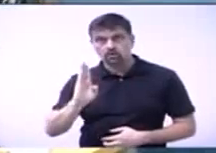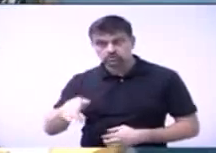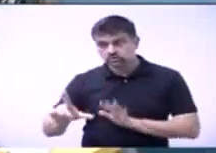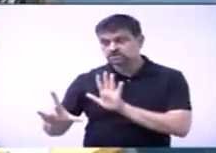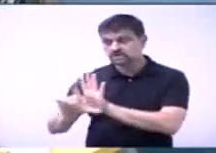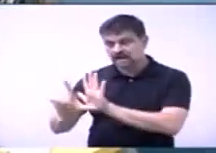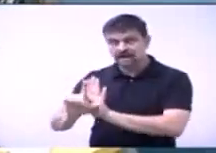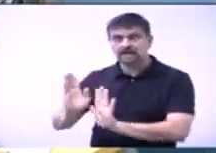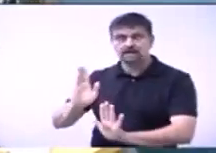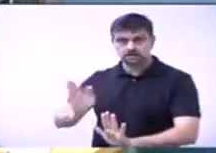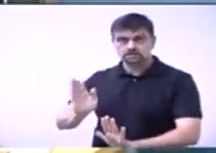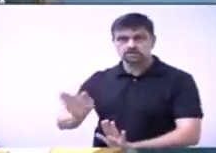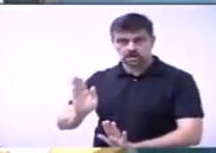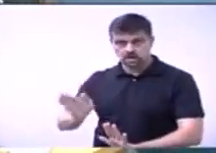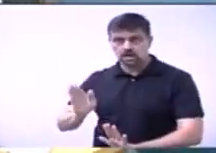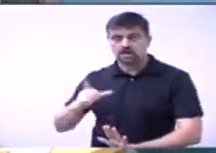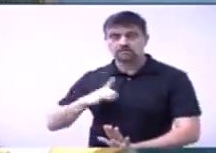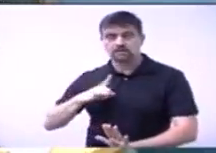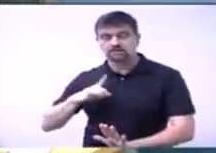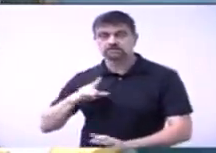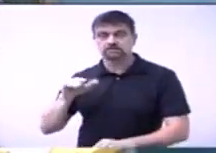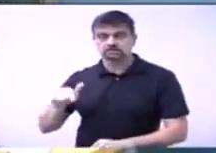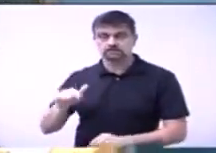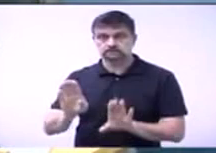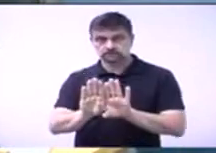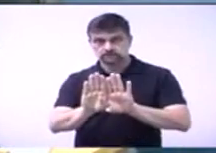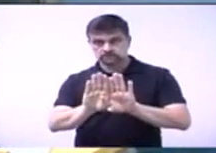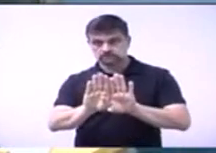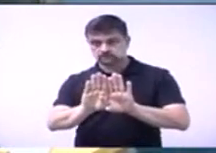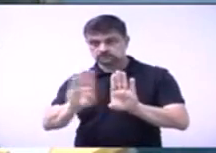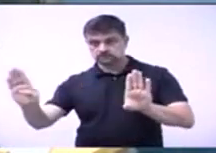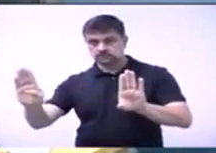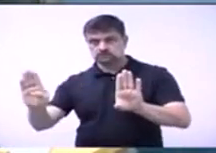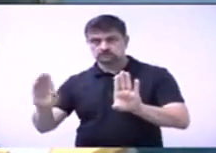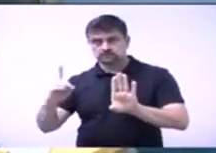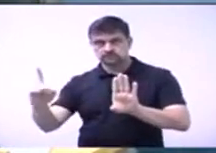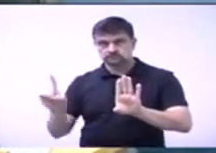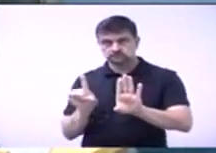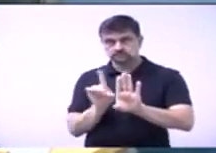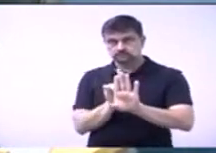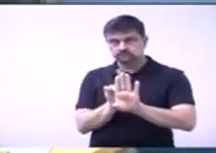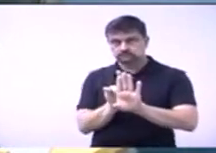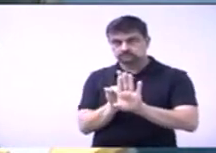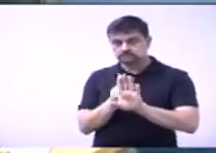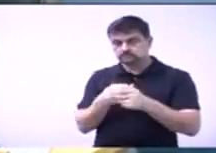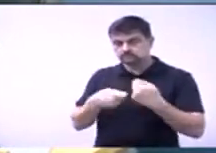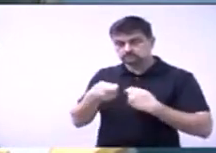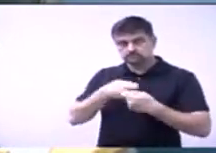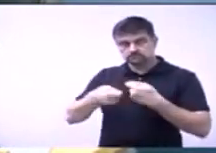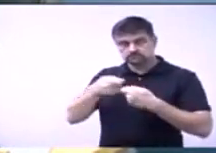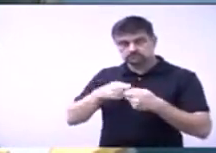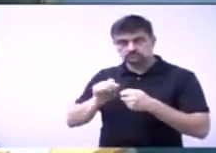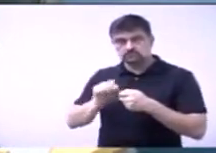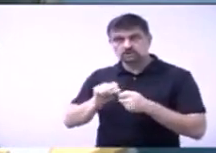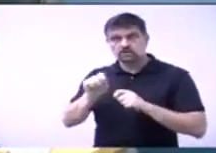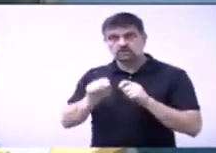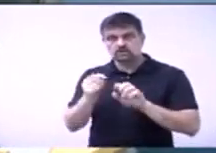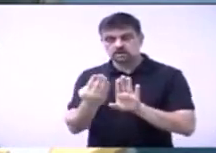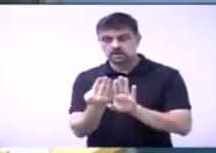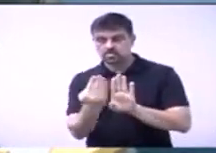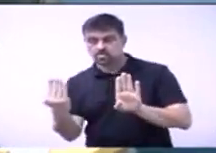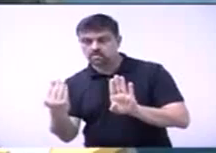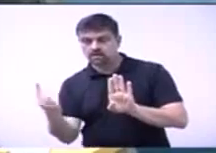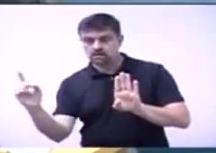legislação, mas, muito embora ainda tivesse as divisórias elas separavam o atendimento lateral